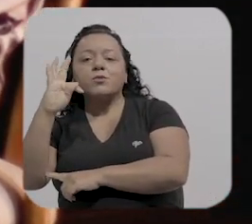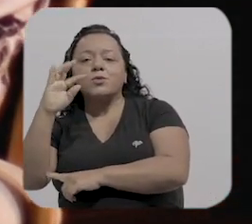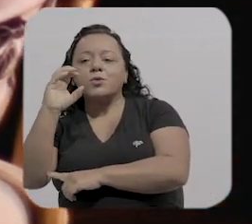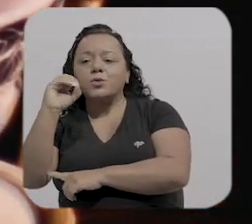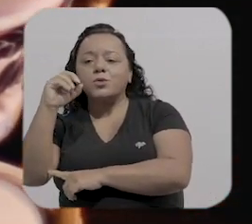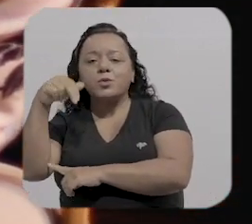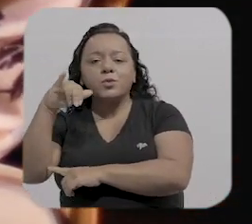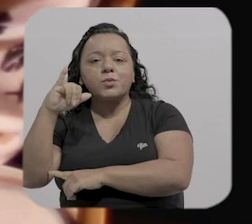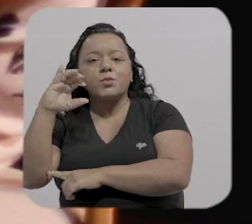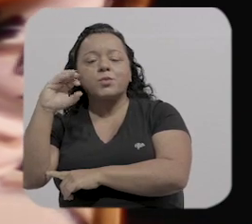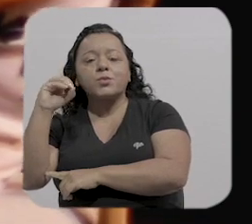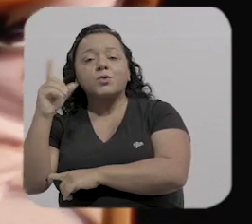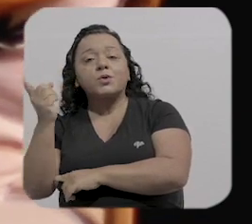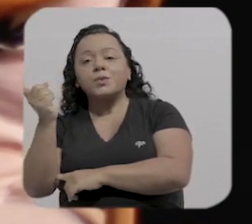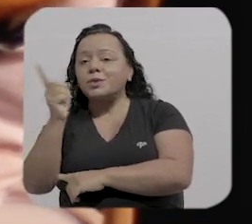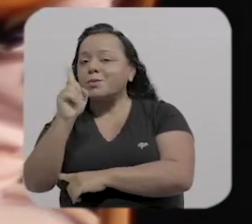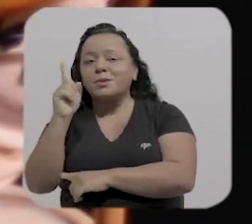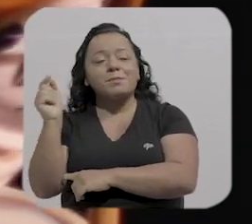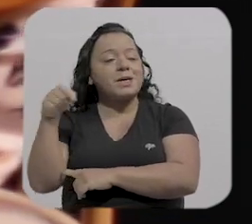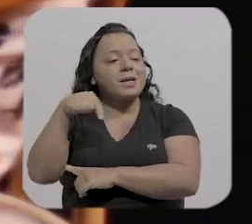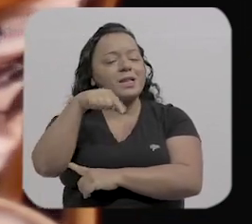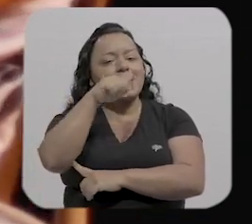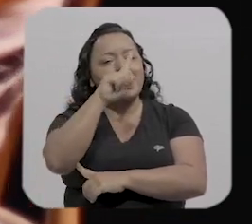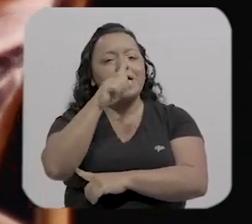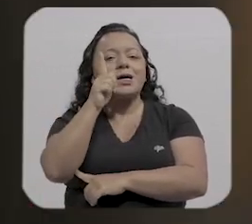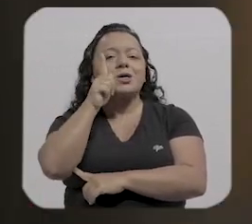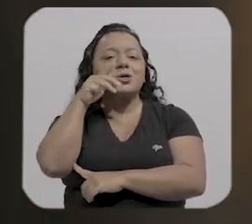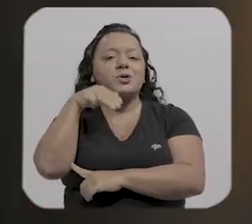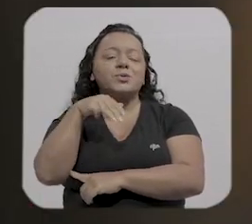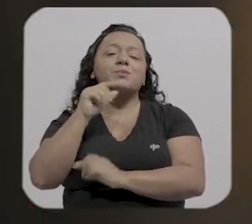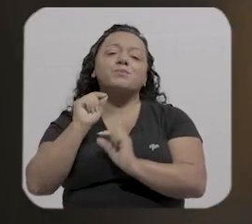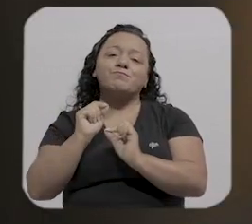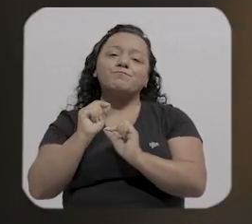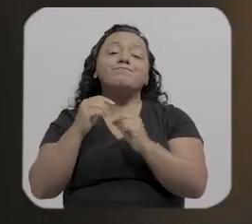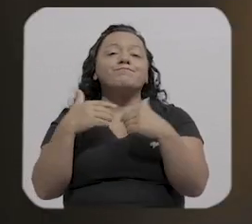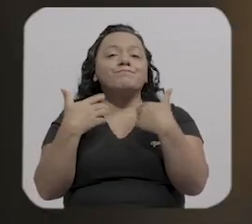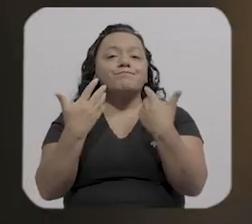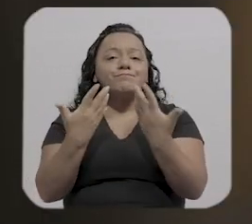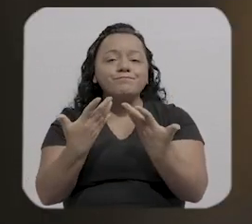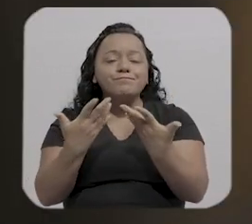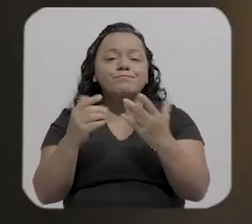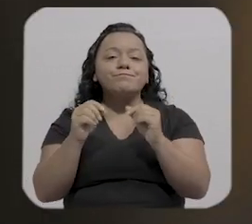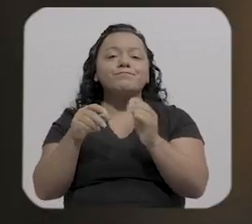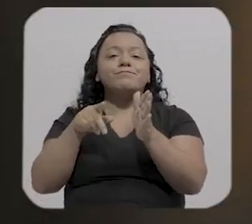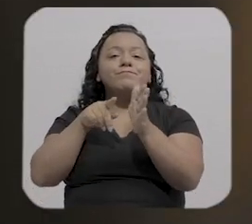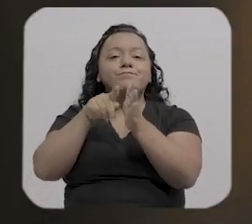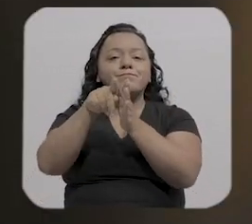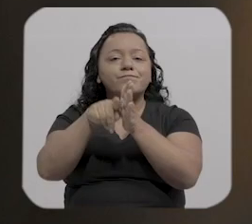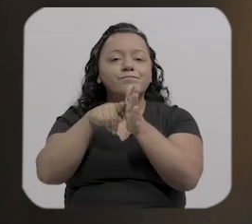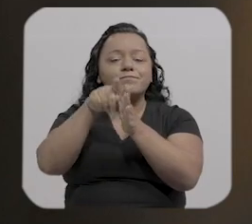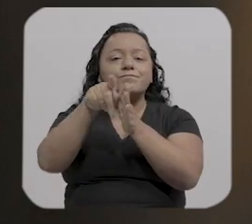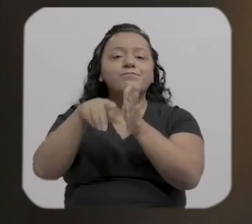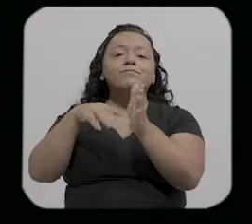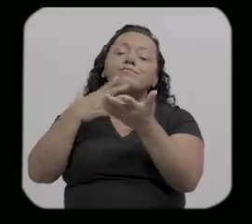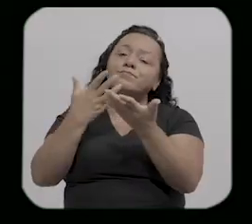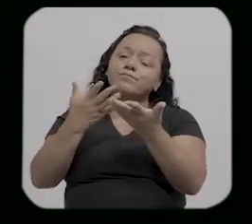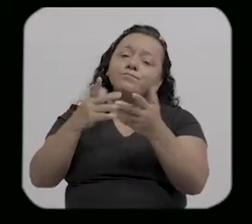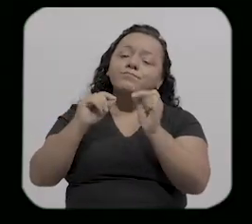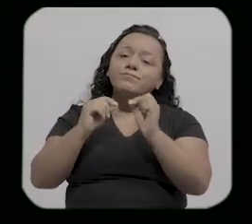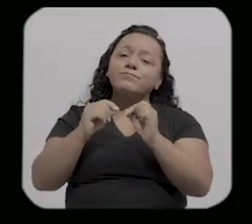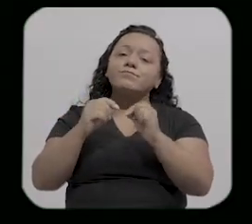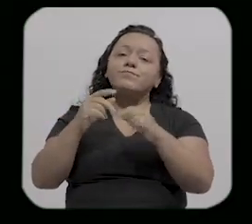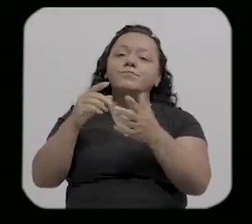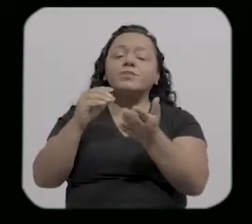mais indo até Guajará-Mirim. Porém, encontro os escombros, né? Os escombros de uma ferrovia. Isso que